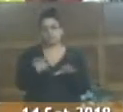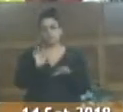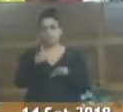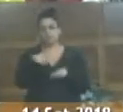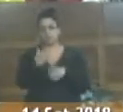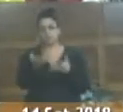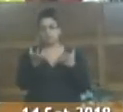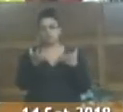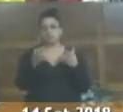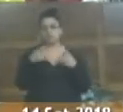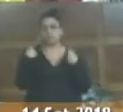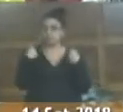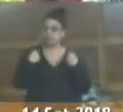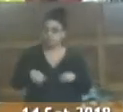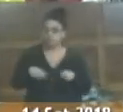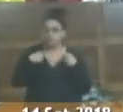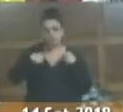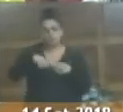gente está precisando aqui.